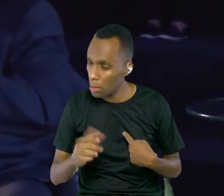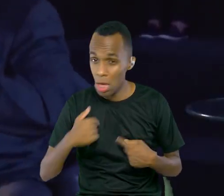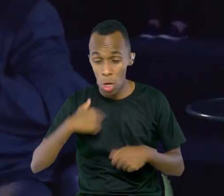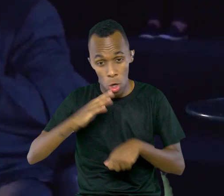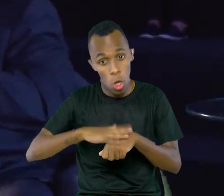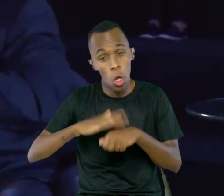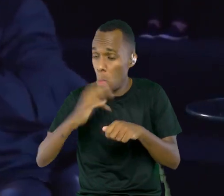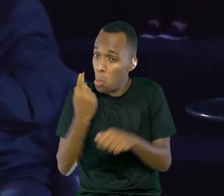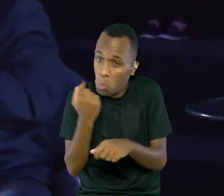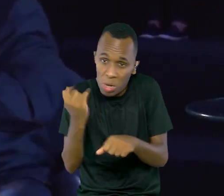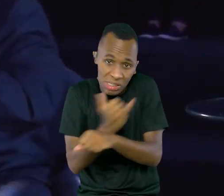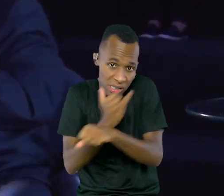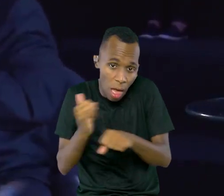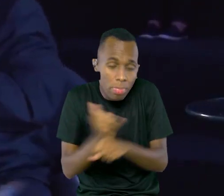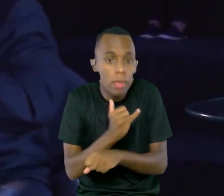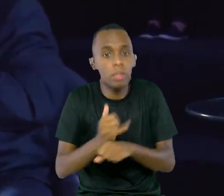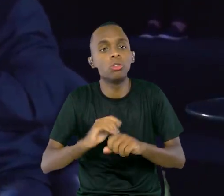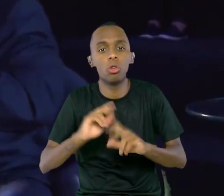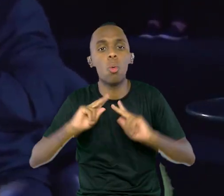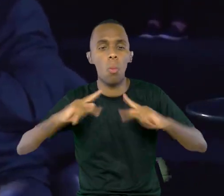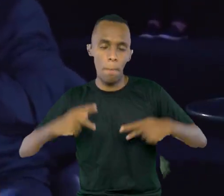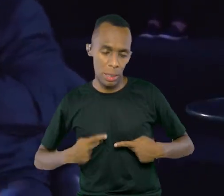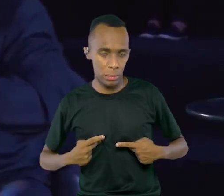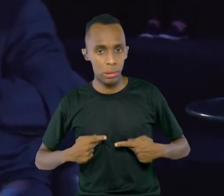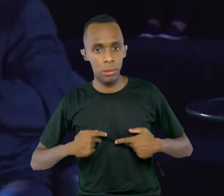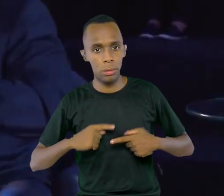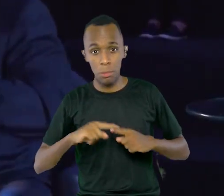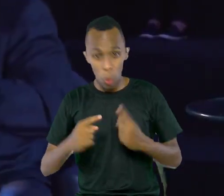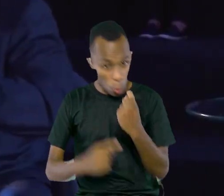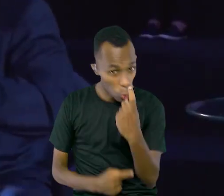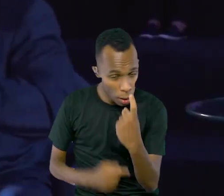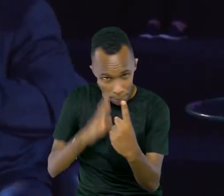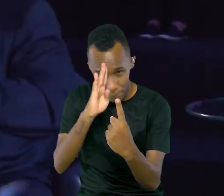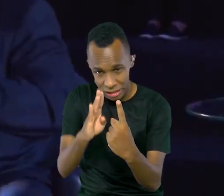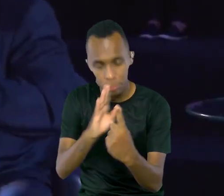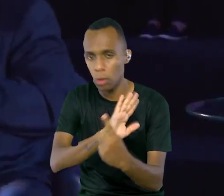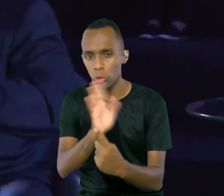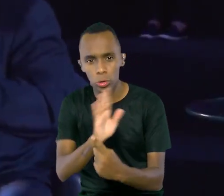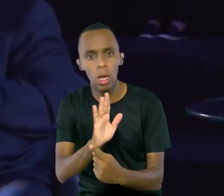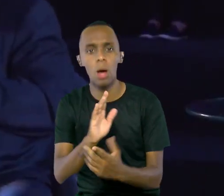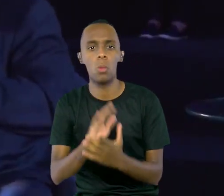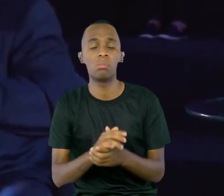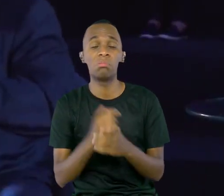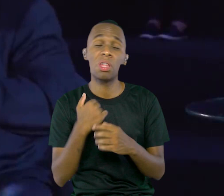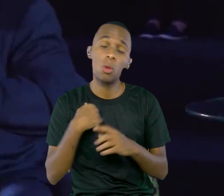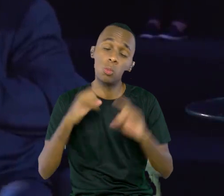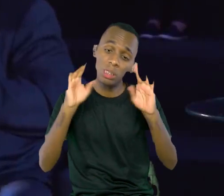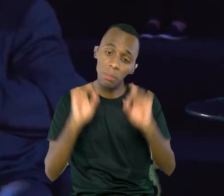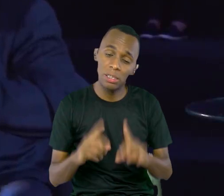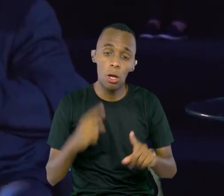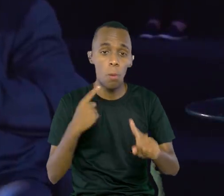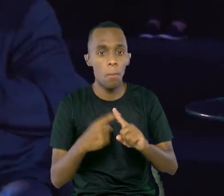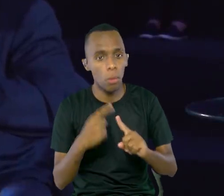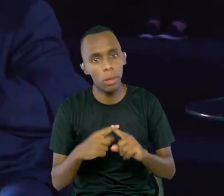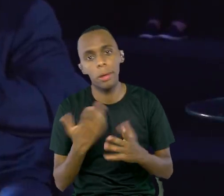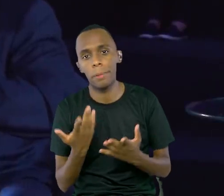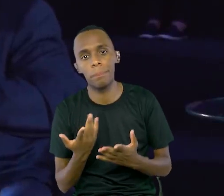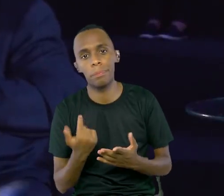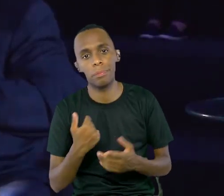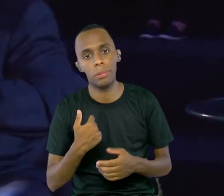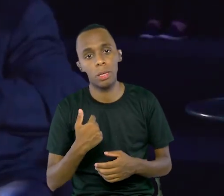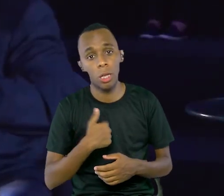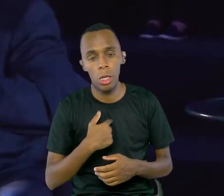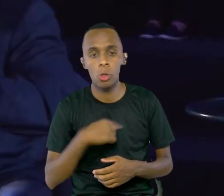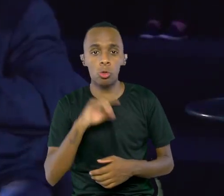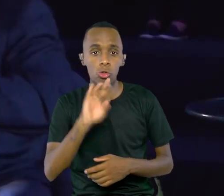humano. Eu sou uma das formas de ser humano, não sou a única, sou especial, porque